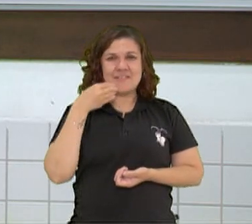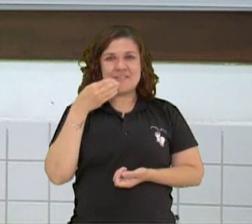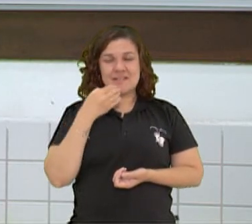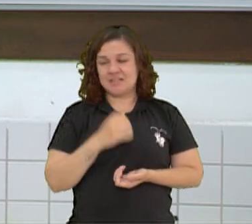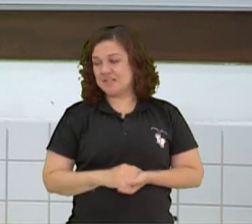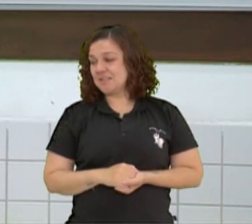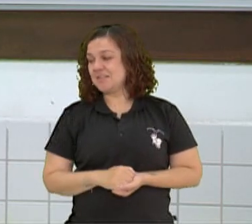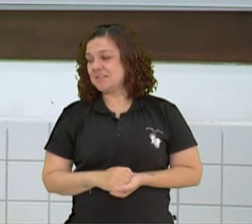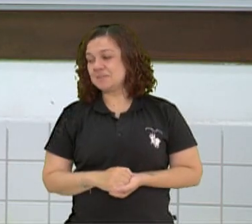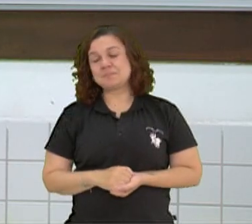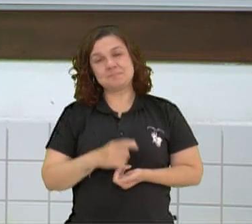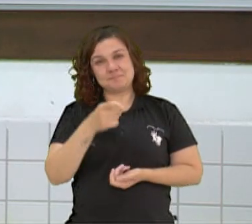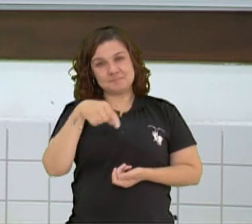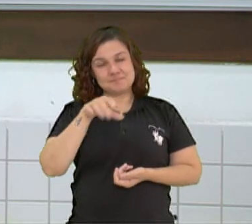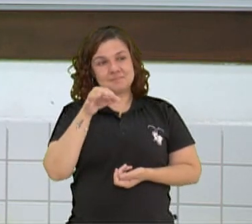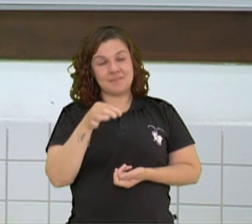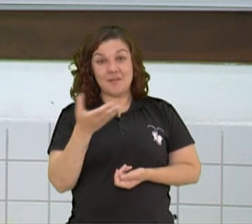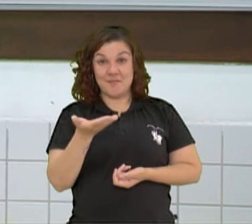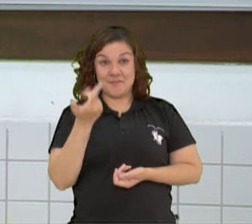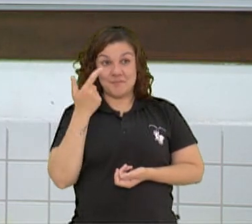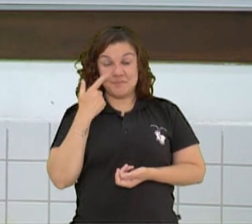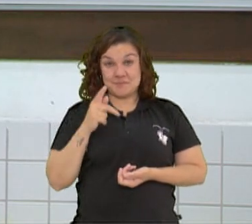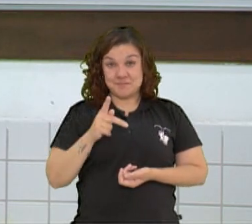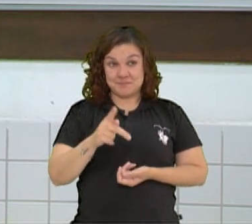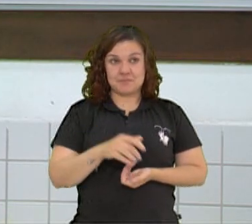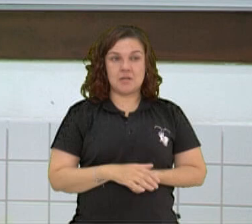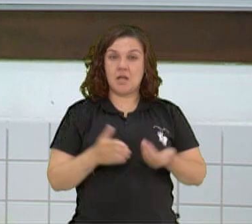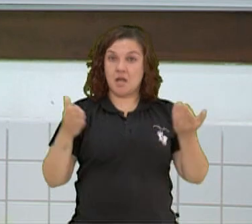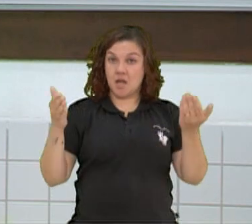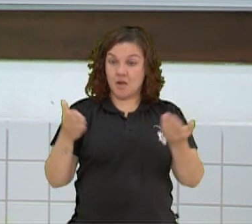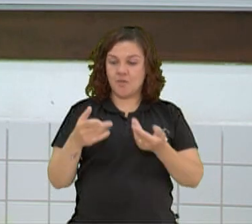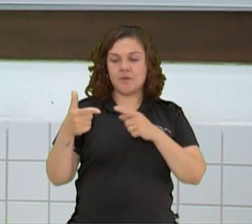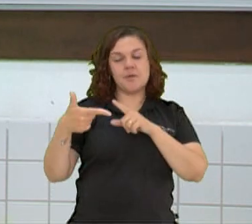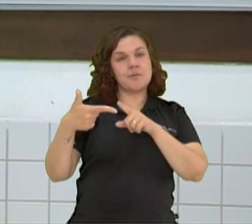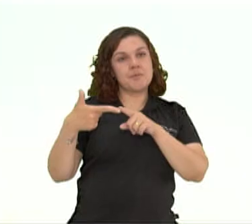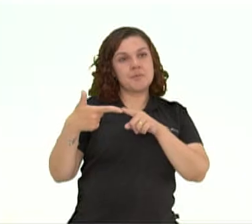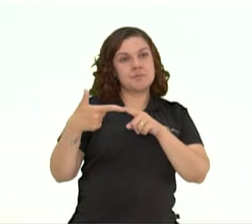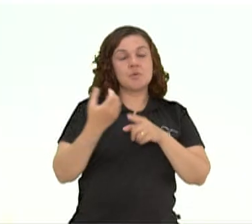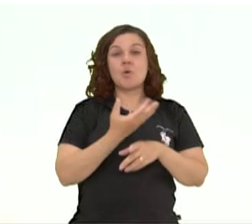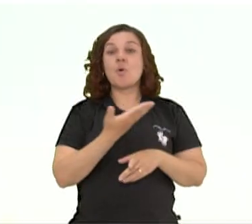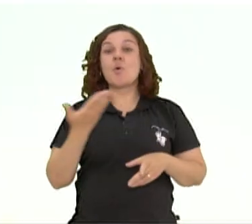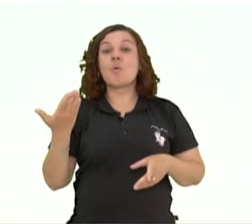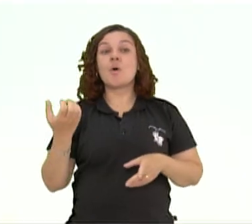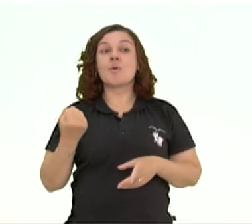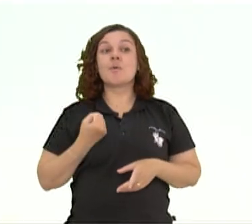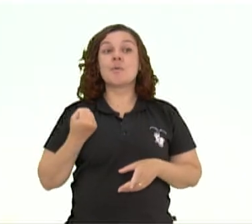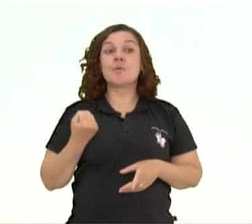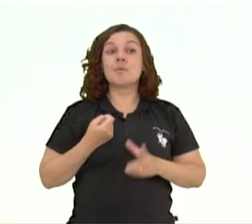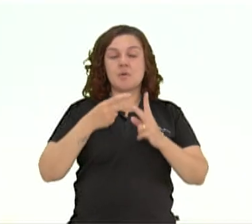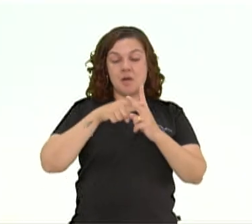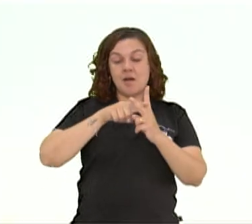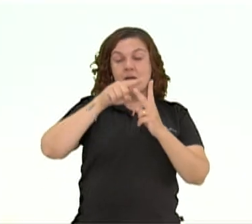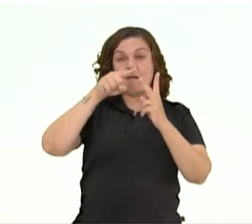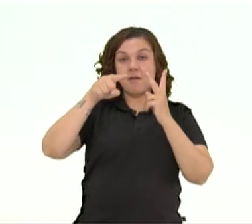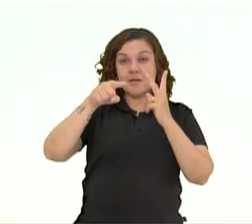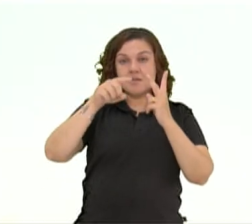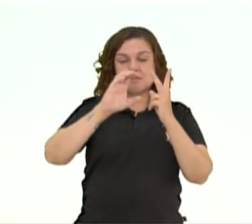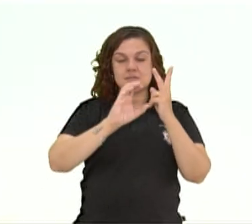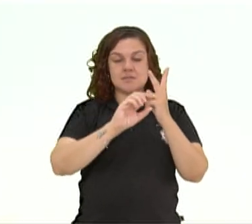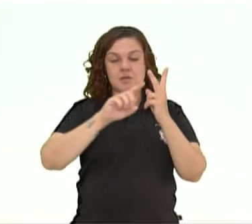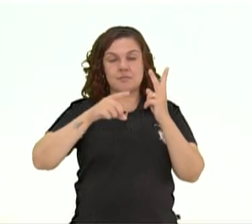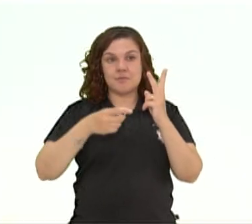que todos vocês tenham acertado. Vamos continuar? Então, ó. Qual desses números é igual à raiz quadrada